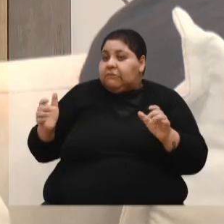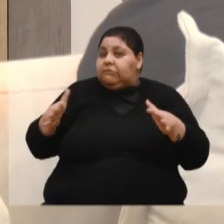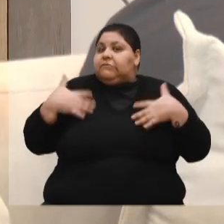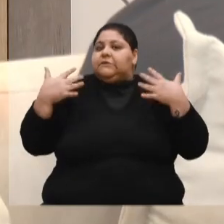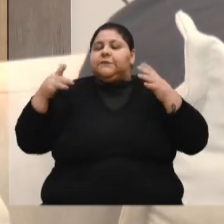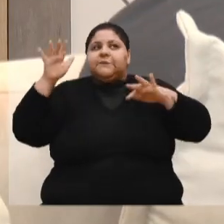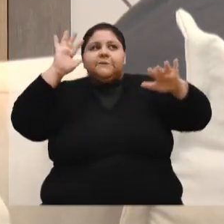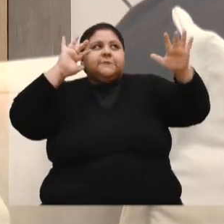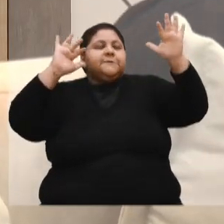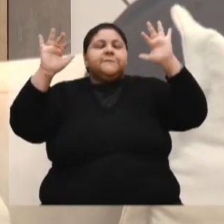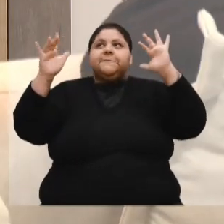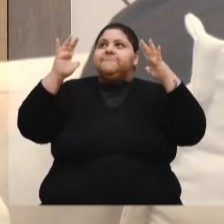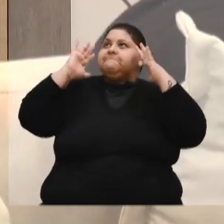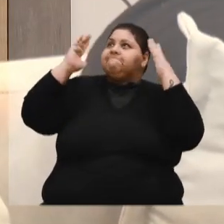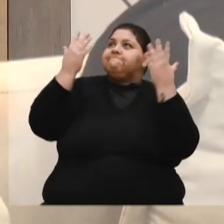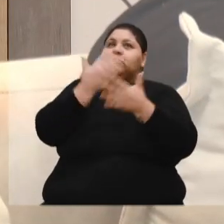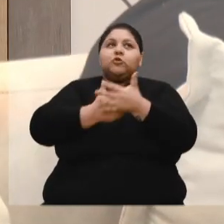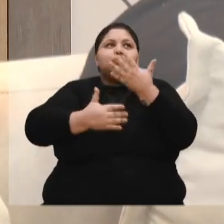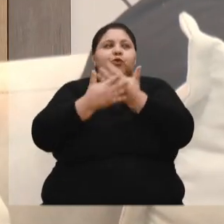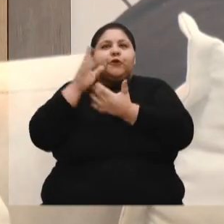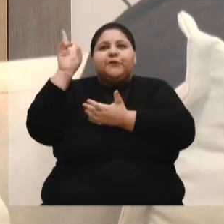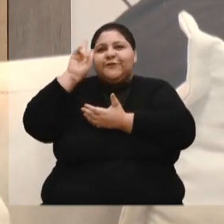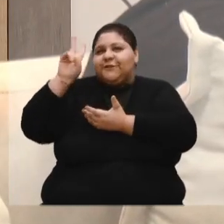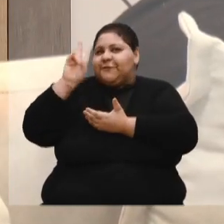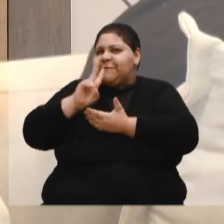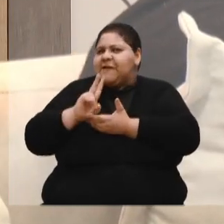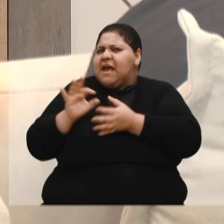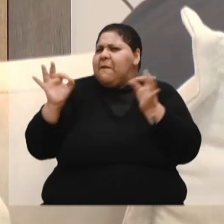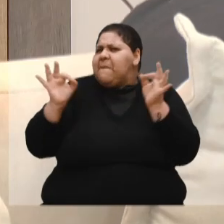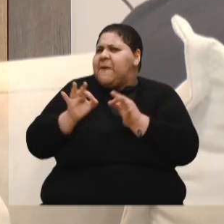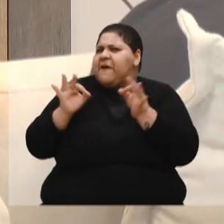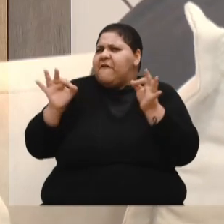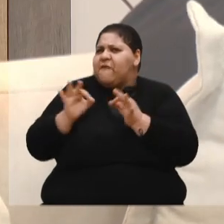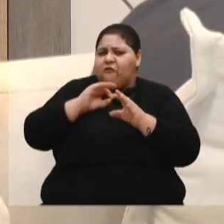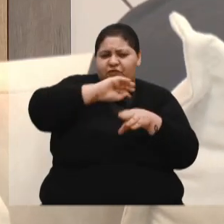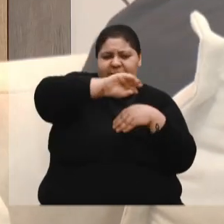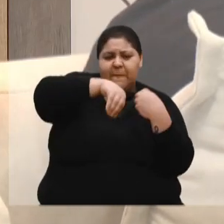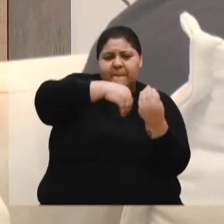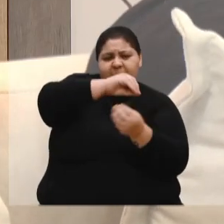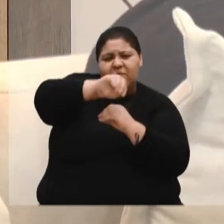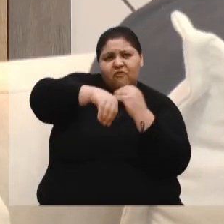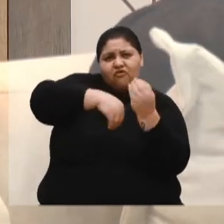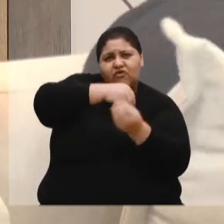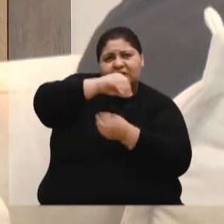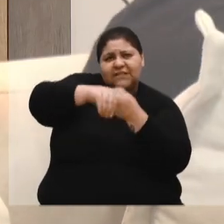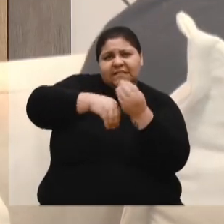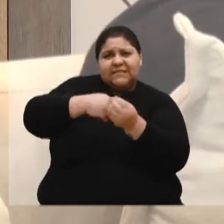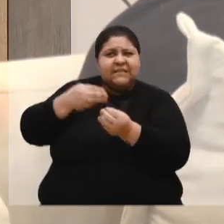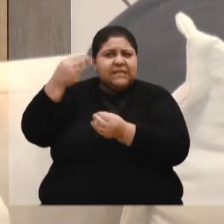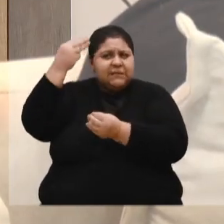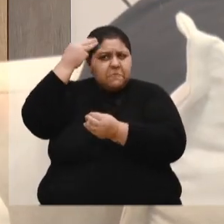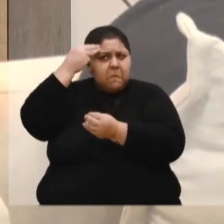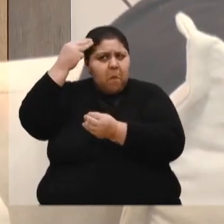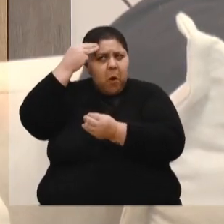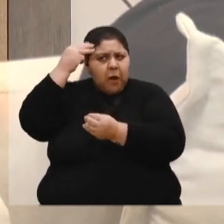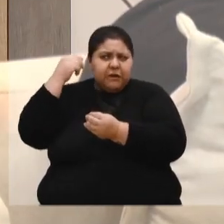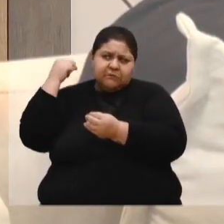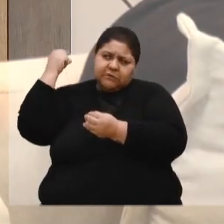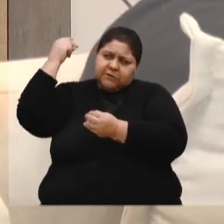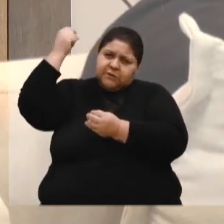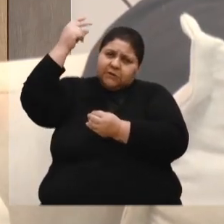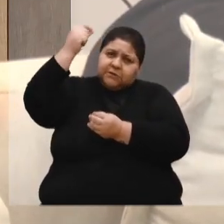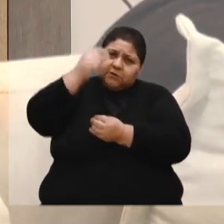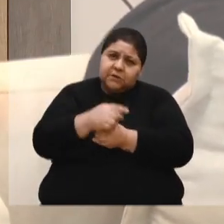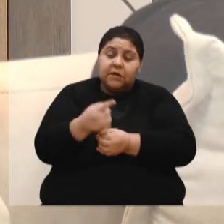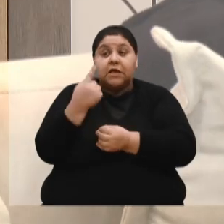e encantada com toda essa história, né? Então, é fabuloso, né? Você misturar um pouco, né? Desses baús que,